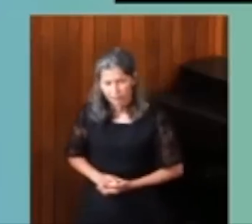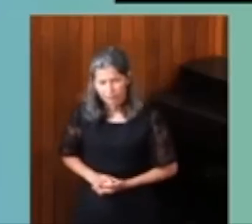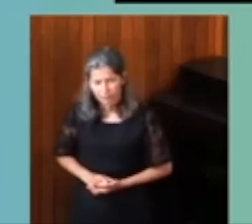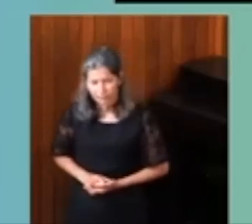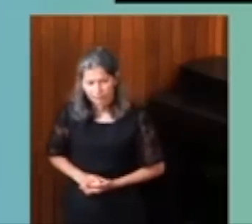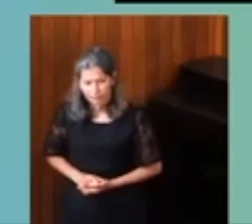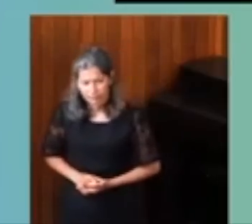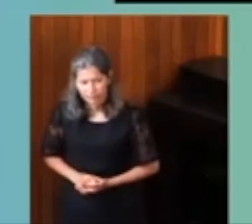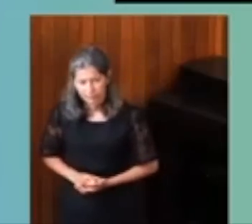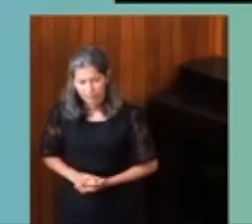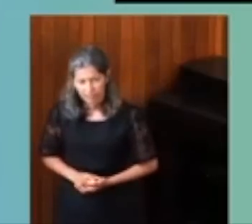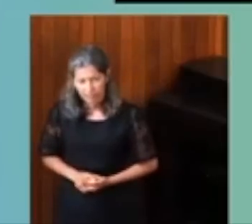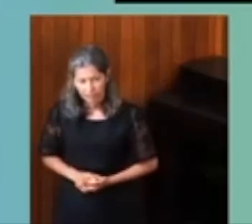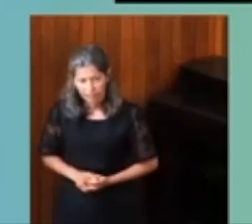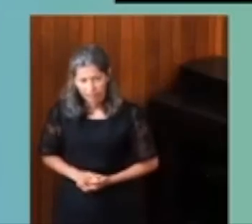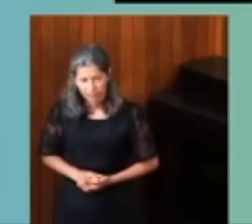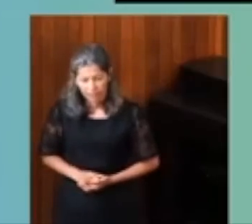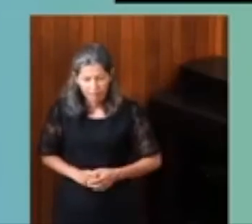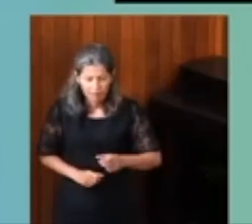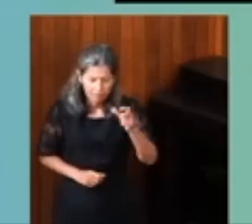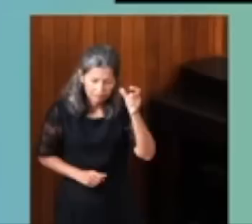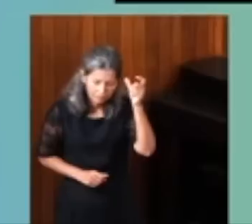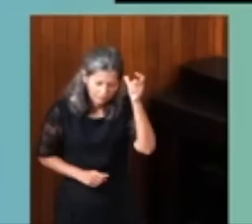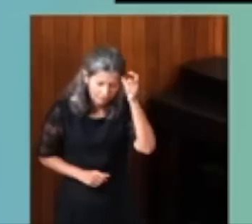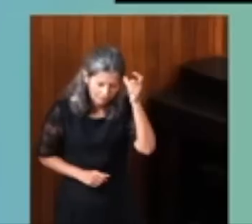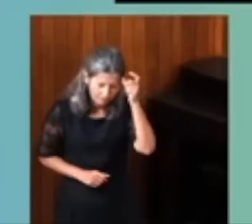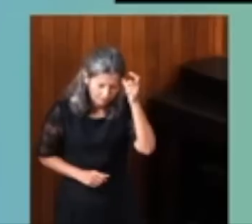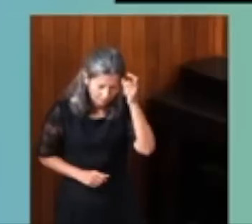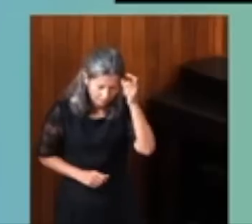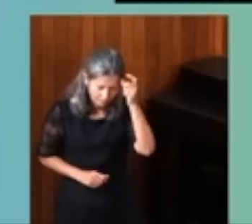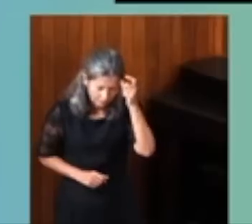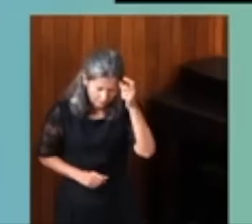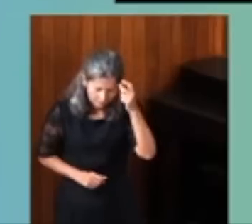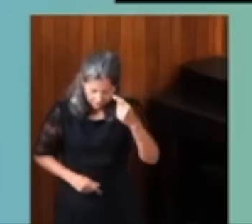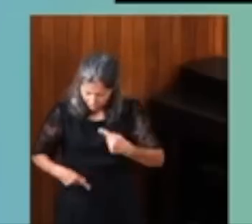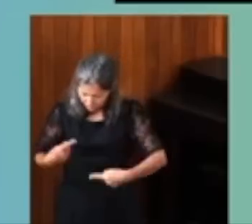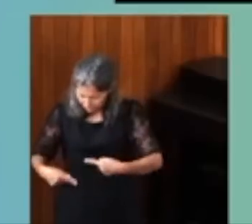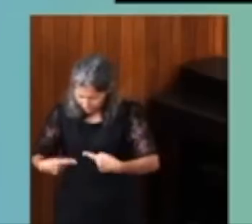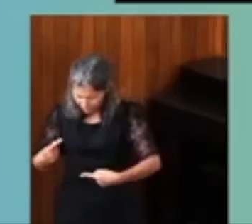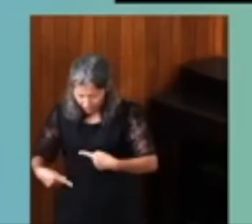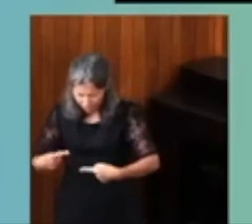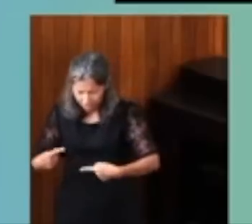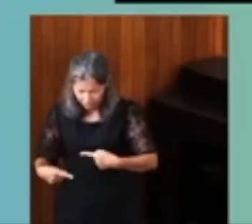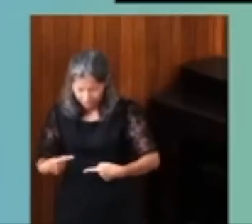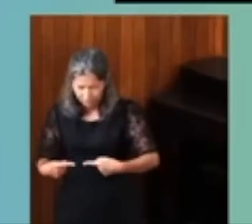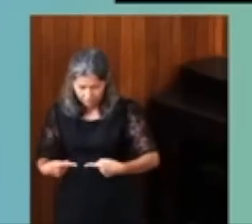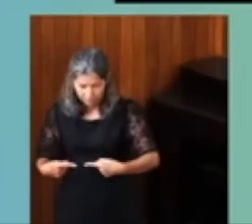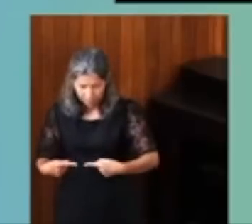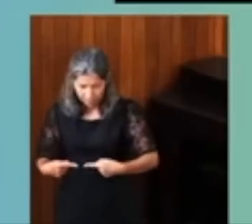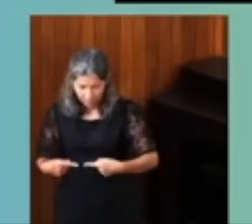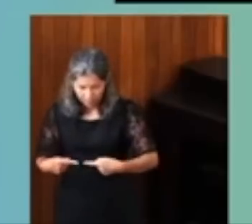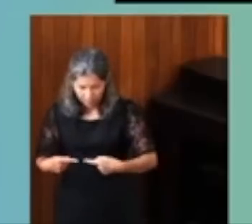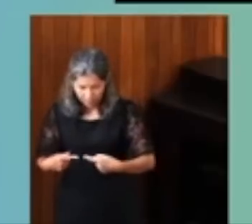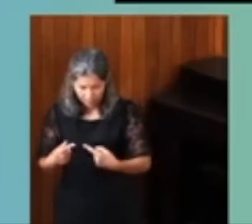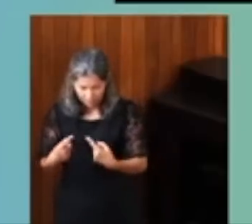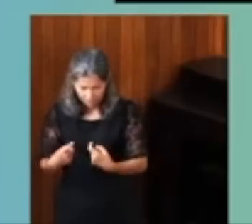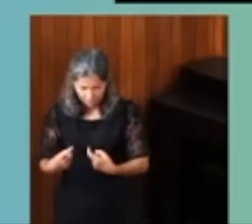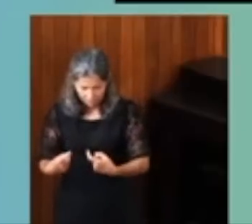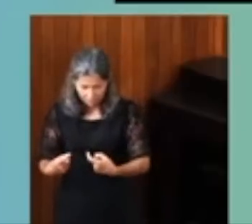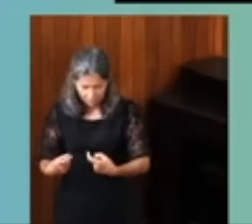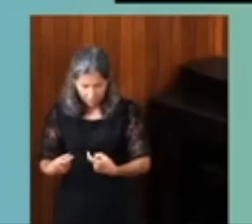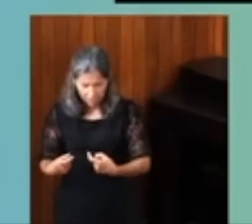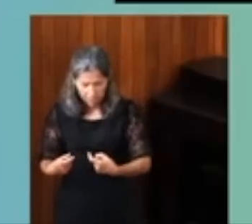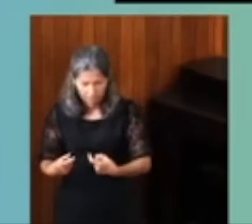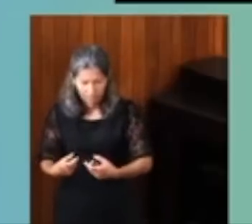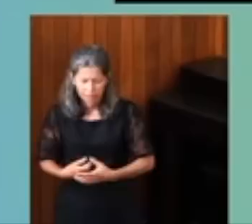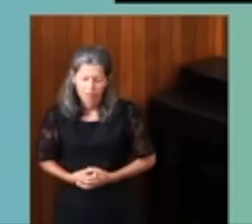Irou-se o dragão contra a mulher e foi fazer guerra contra o restante da descendência dela. Quem são esses que o